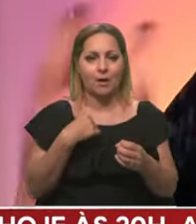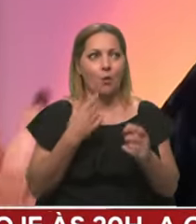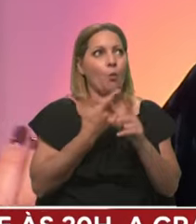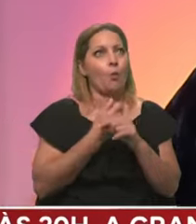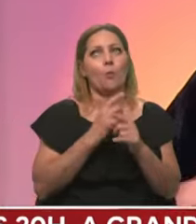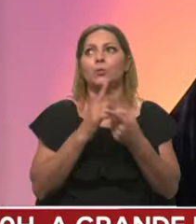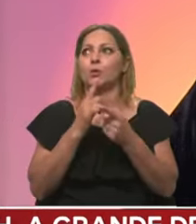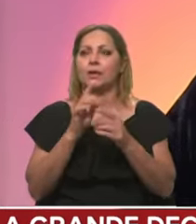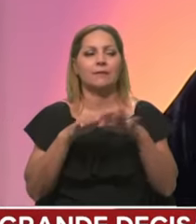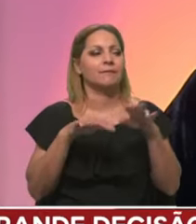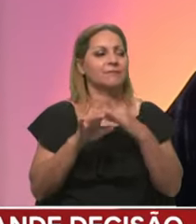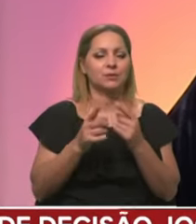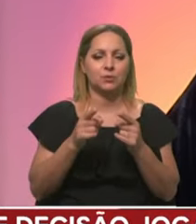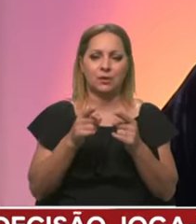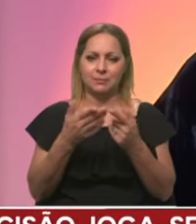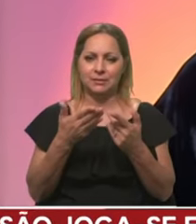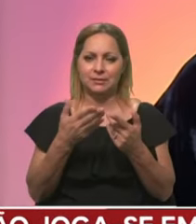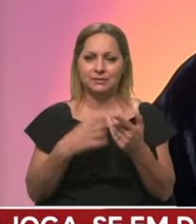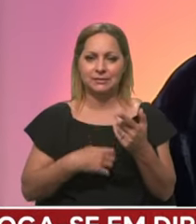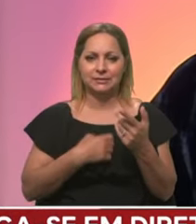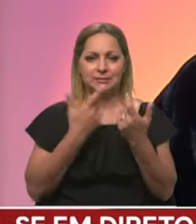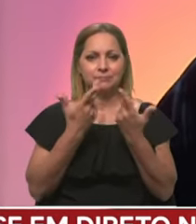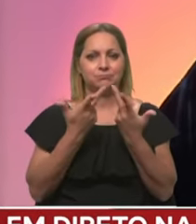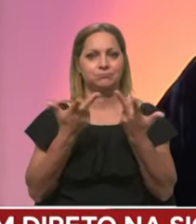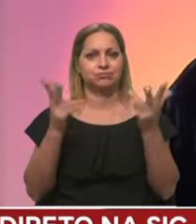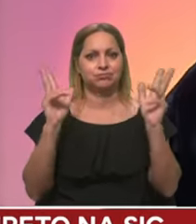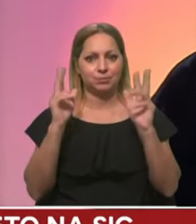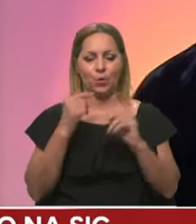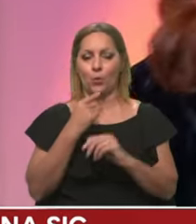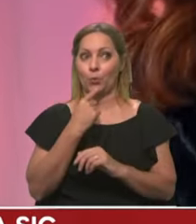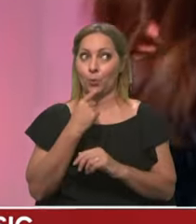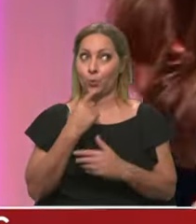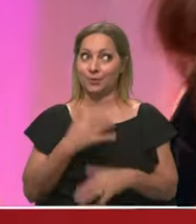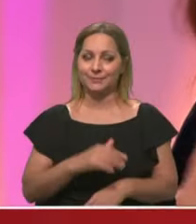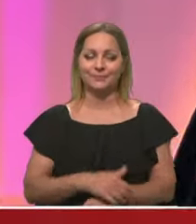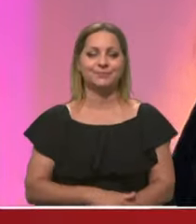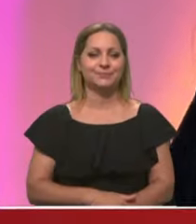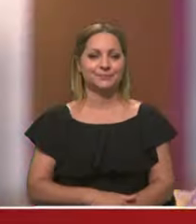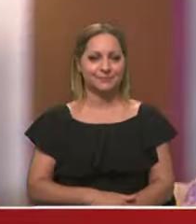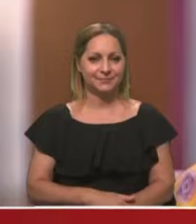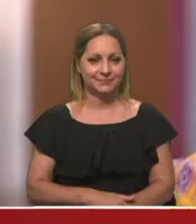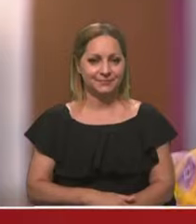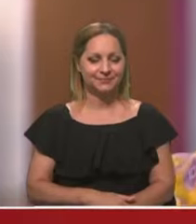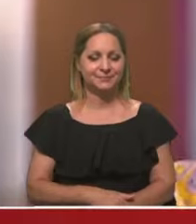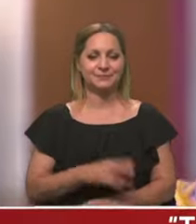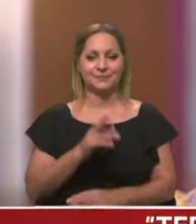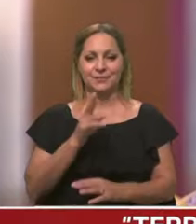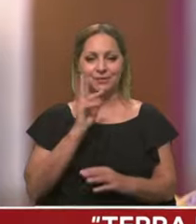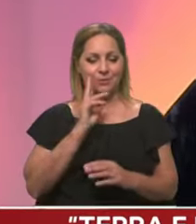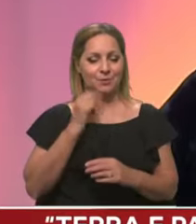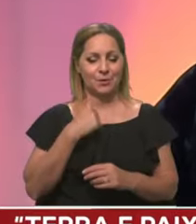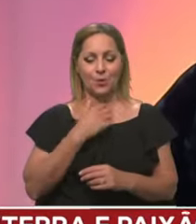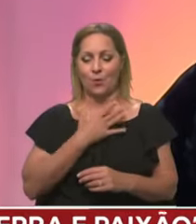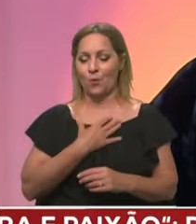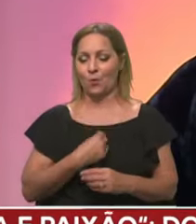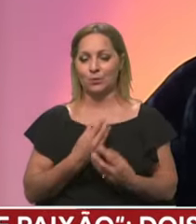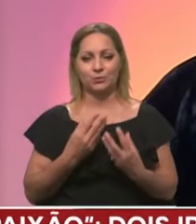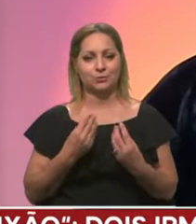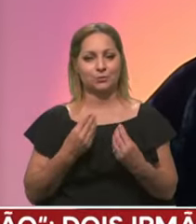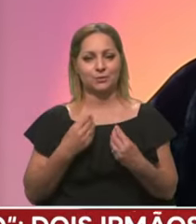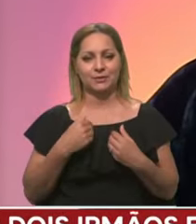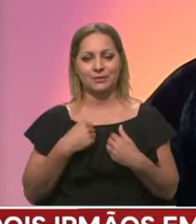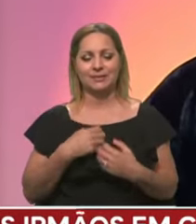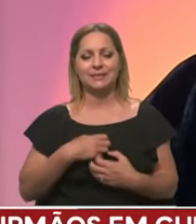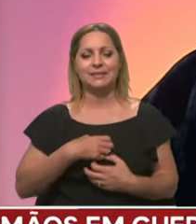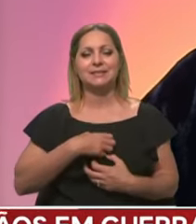se faz mas é capaz de ser muito Libertador não é olha olha agora que falas nisso desculpa lá euo eu gosto muito gosto muito desta